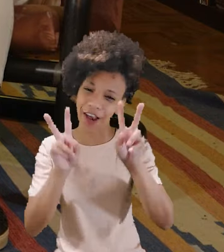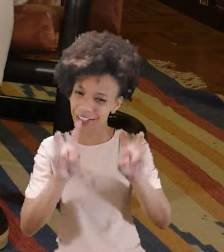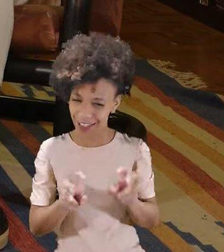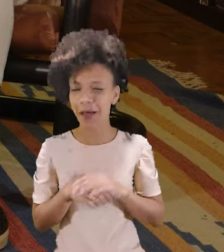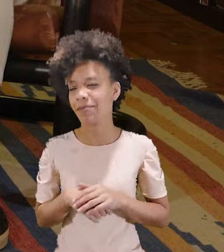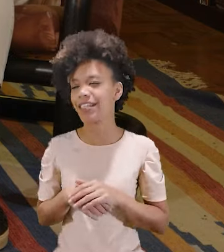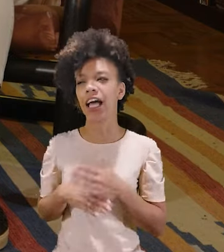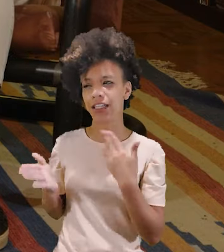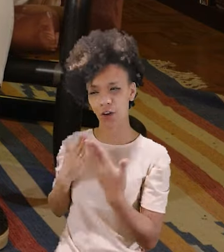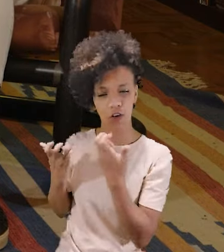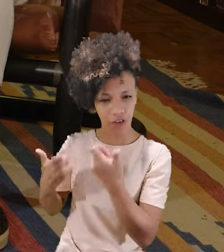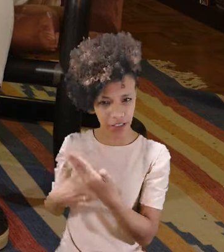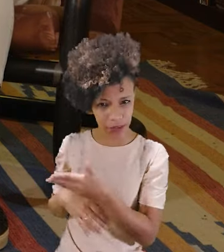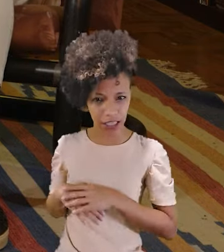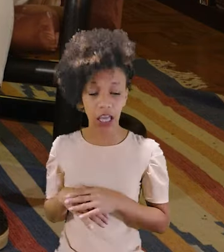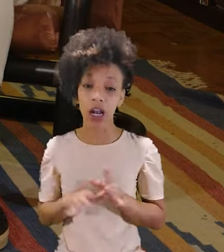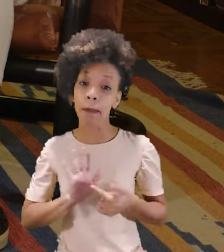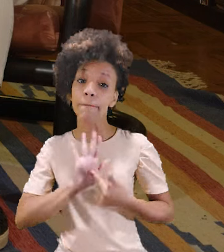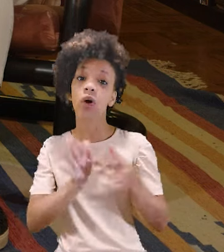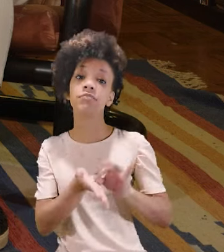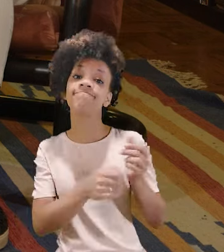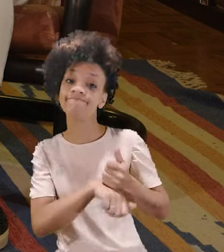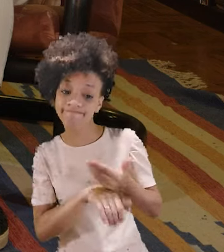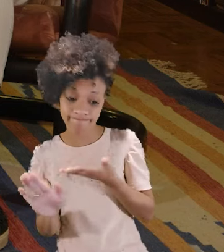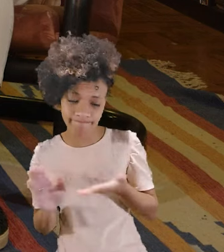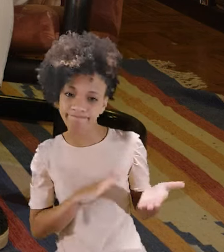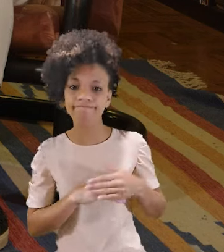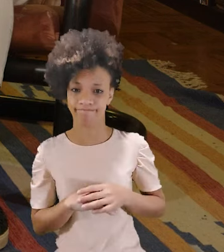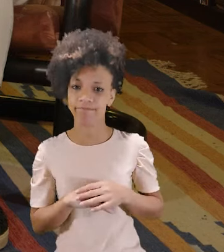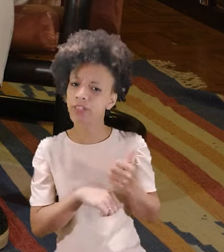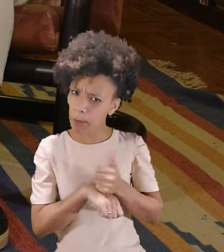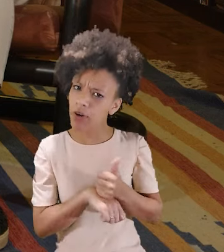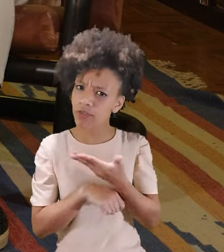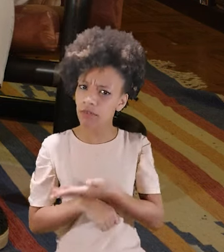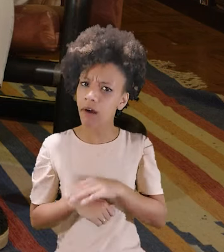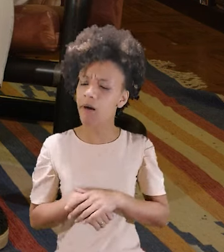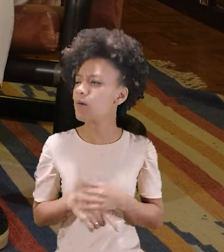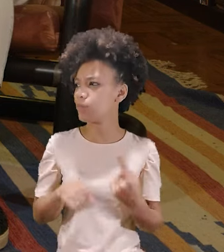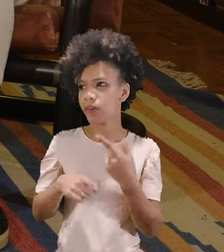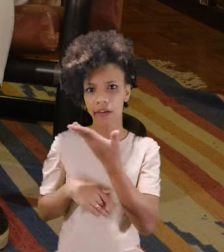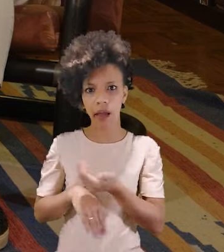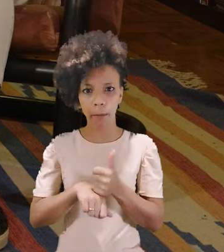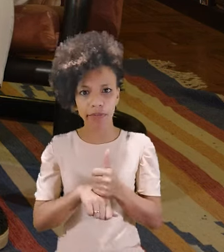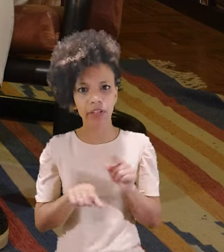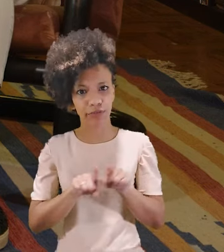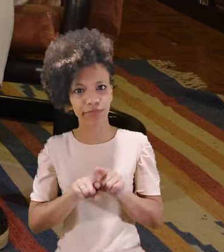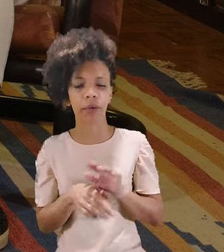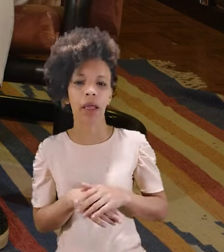outras coisas além dessas coisas que a gente tá falando aqui ele mostra a realidade desse e não né Tem um profissional